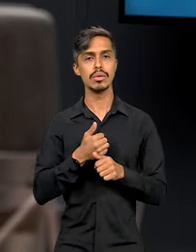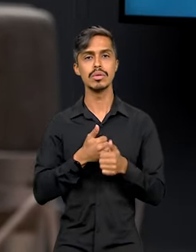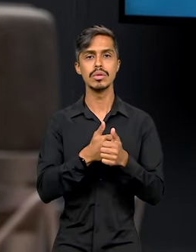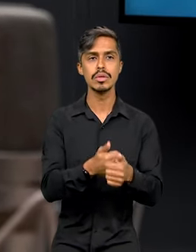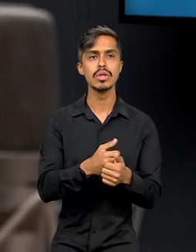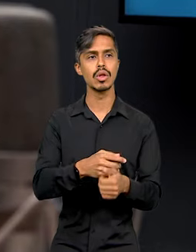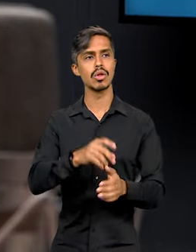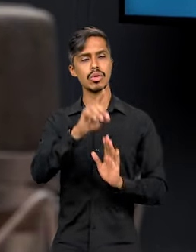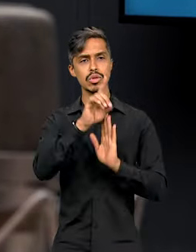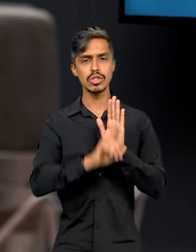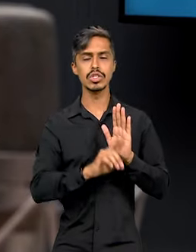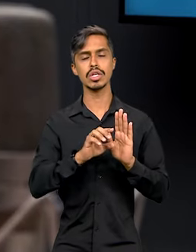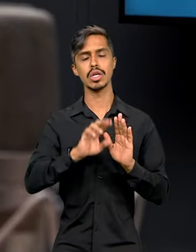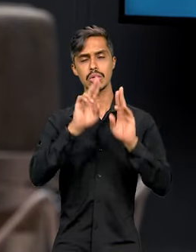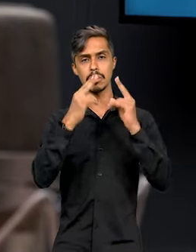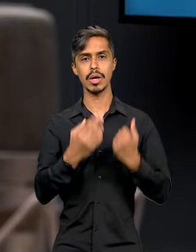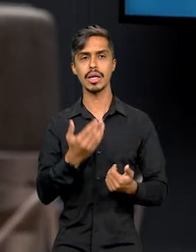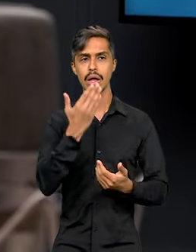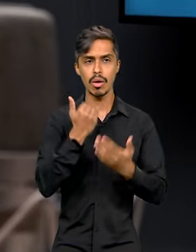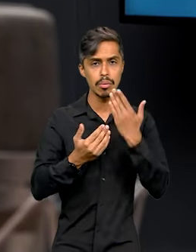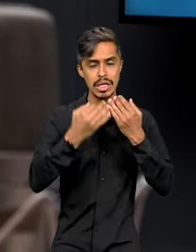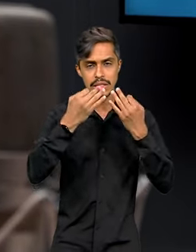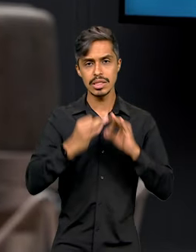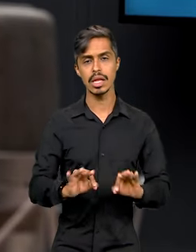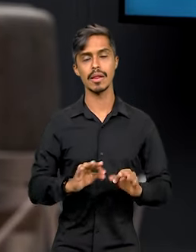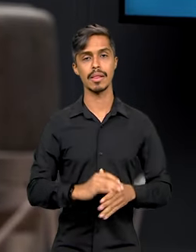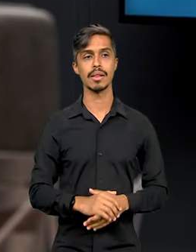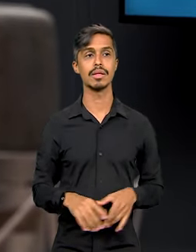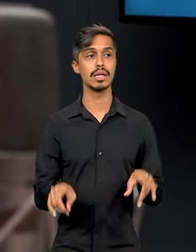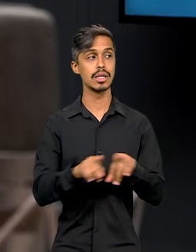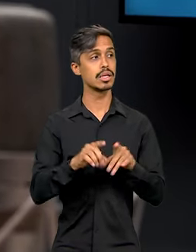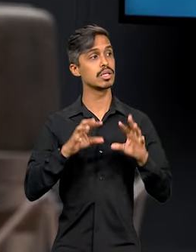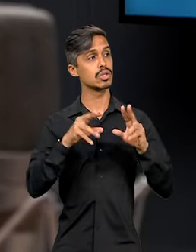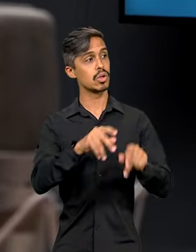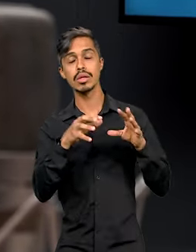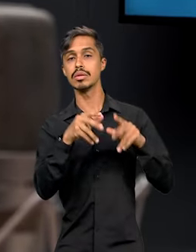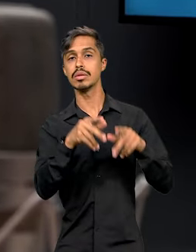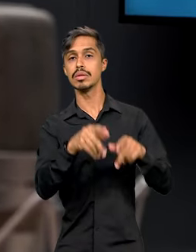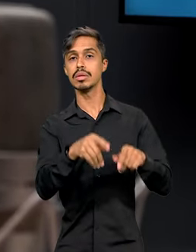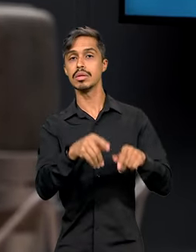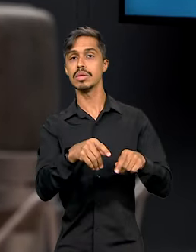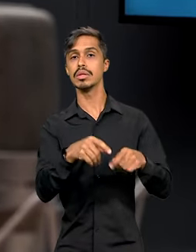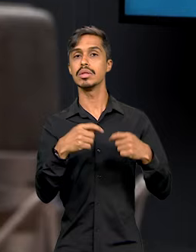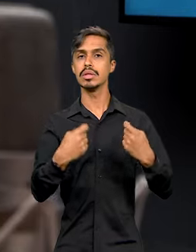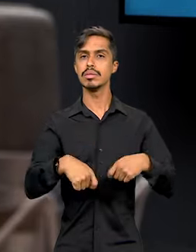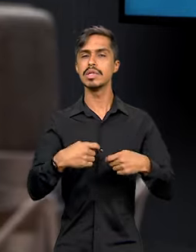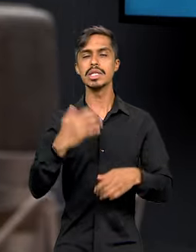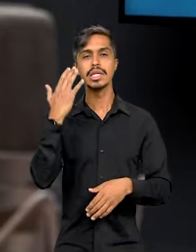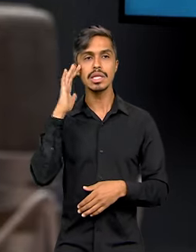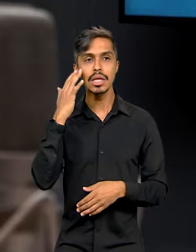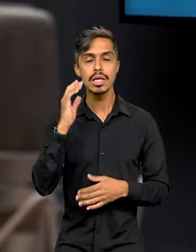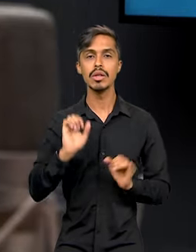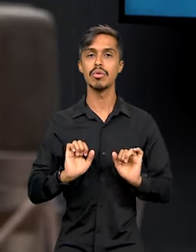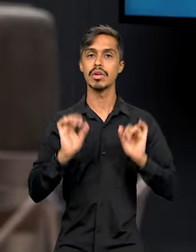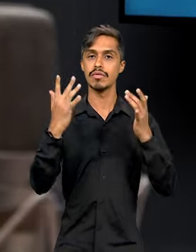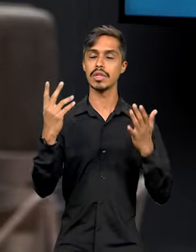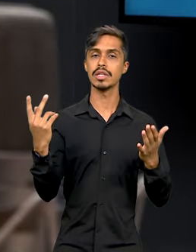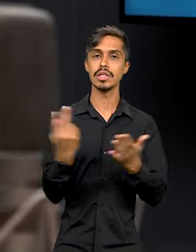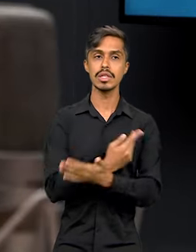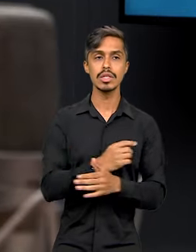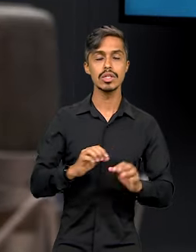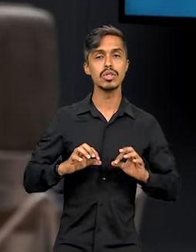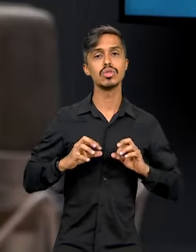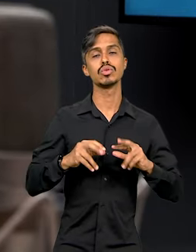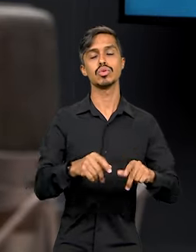de do cumprimento do direito humano à alimentação adequada pelo tanto para toda população que se entere dos eh eventos das